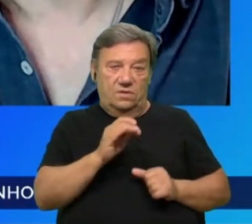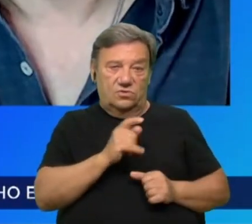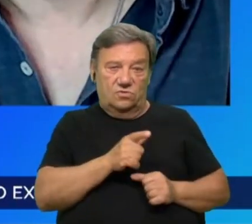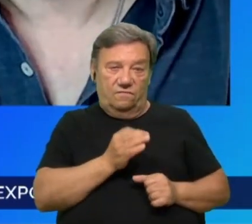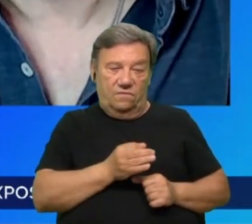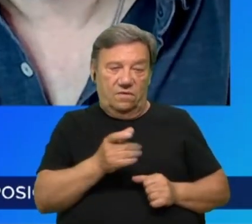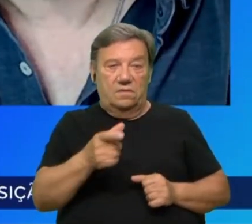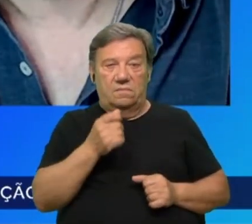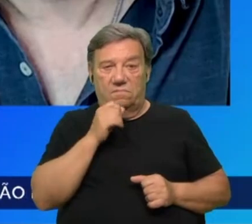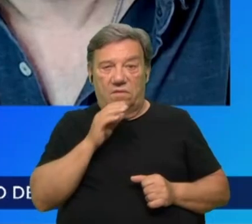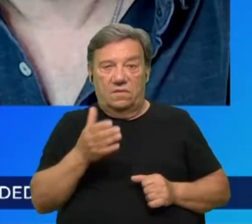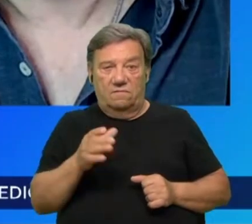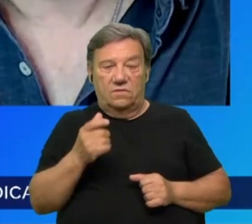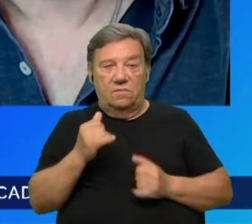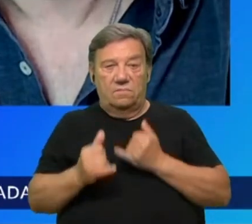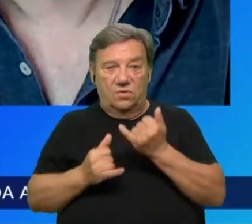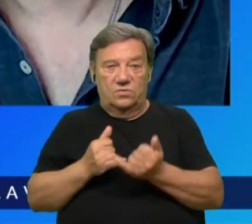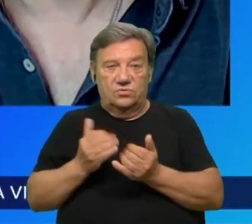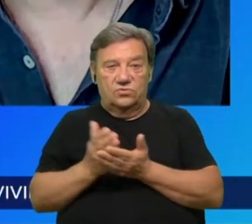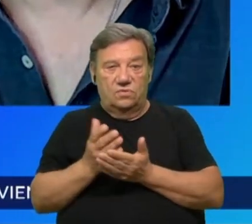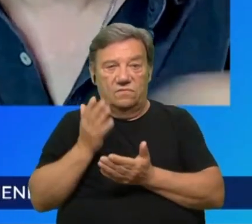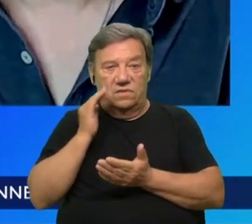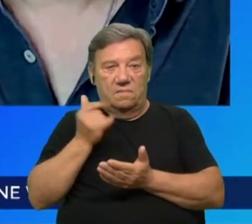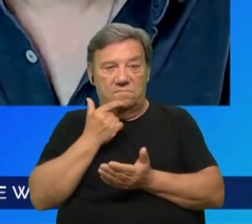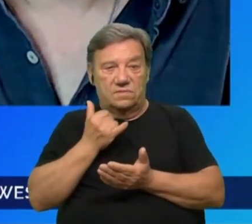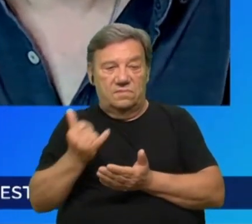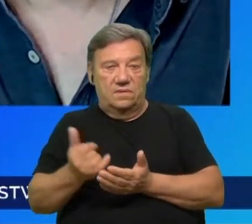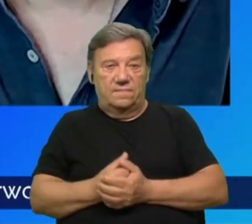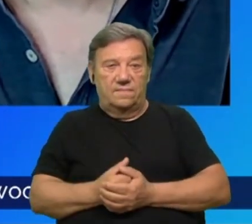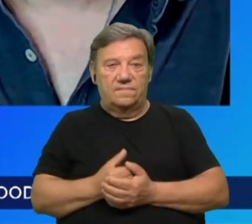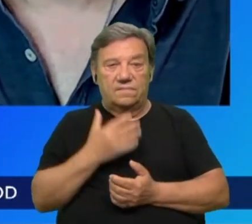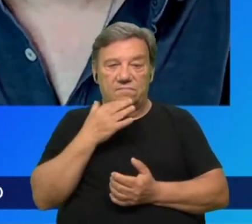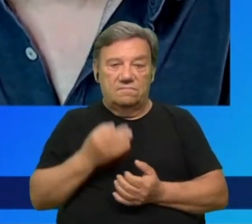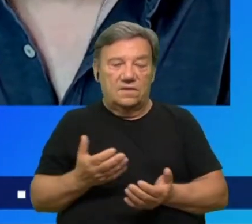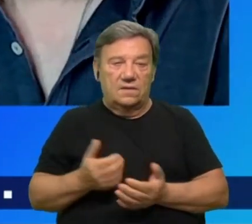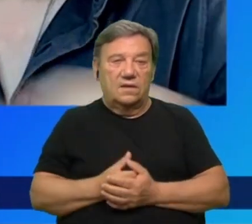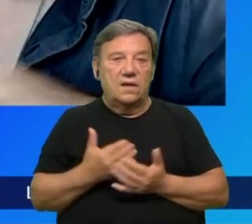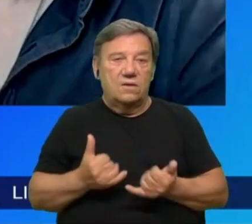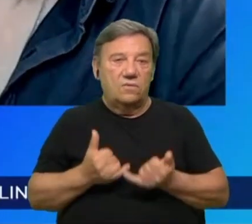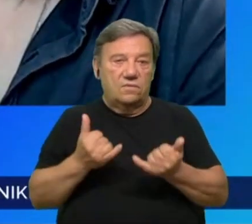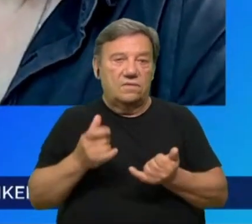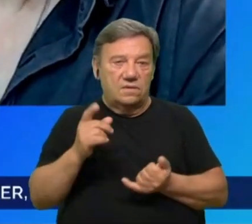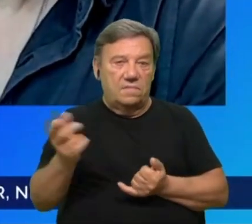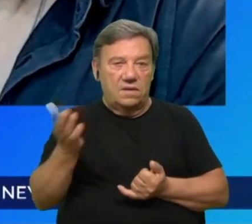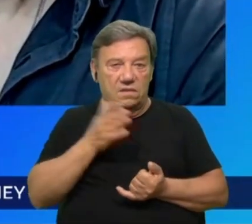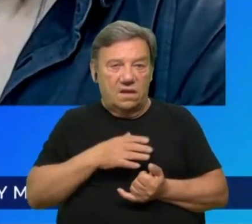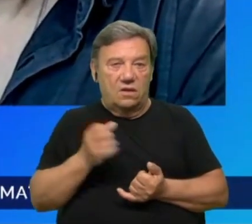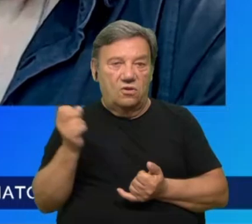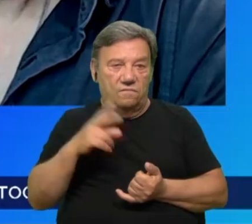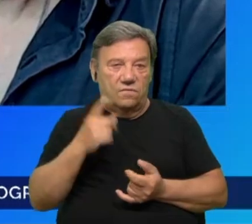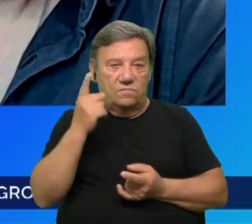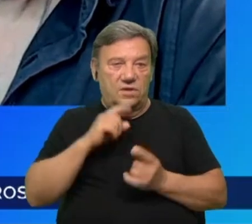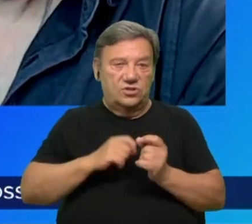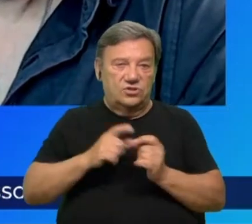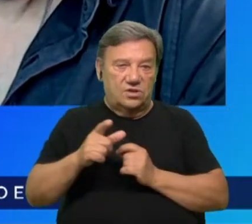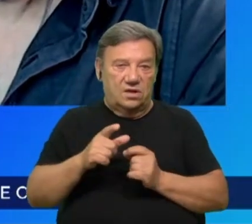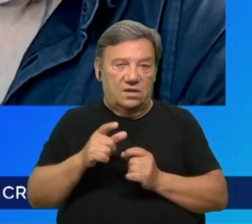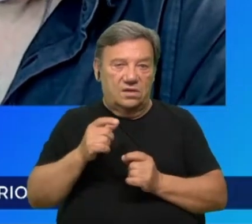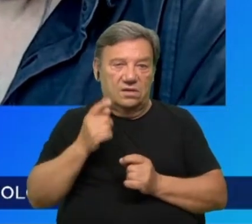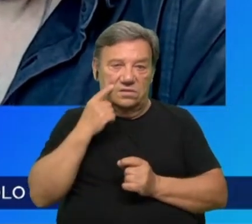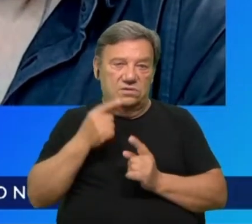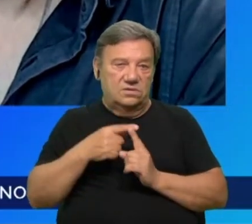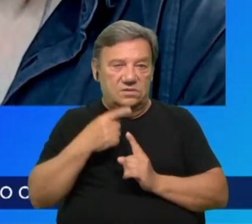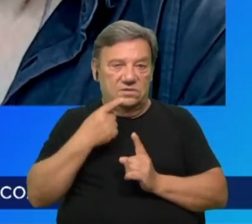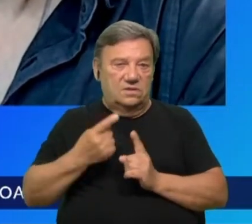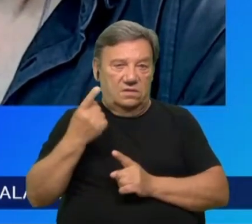É o que provavelmente os próximos estudos vão tentar perceber. Certíssimo. E agora, traz também novidades sobre uma estrela